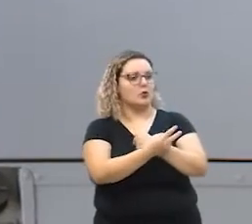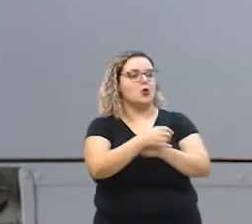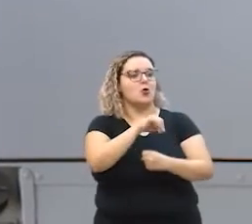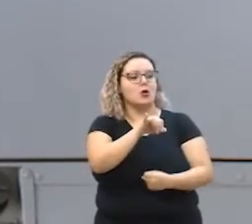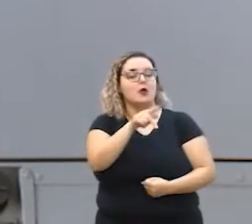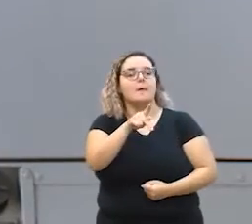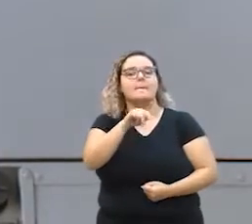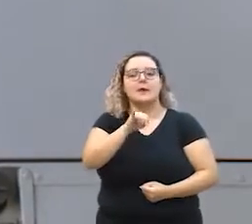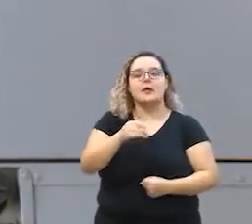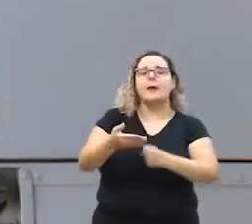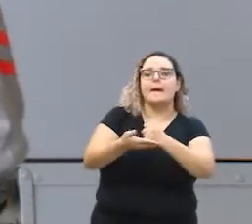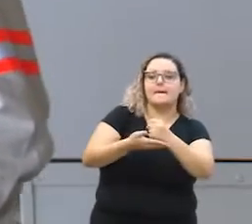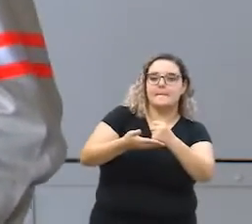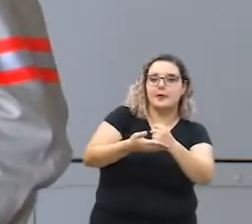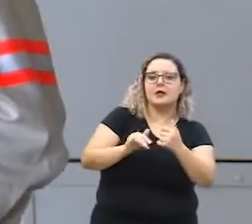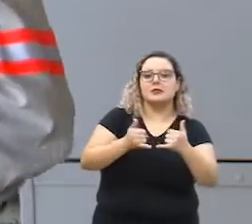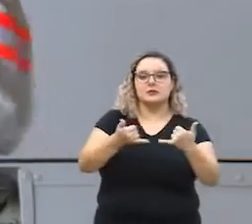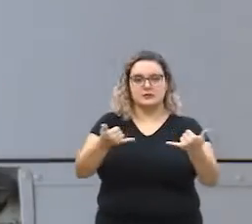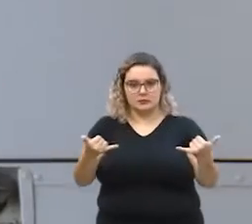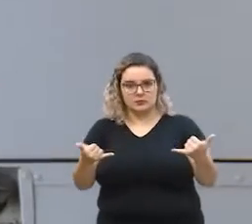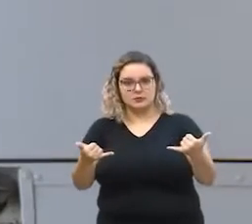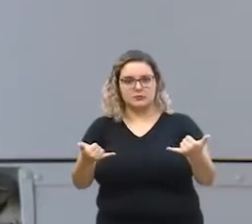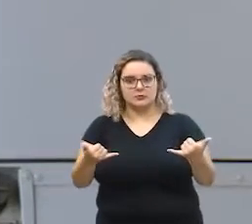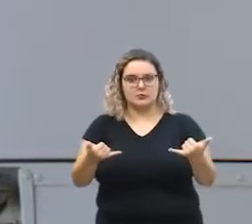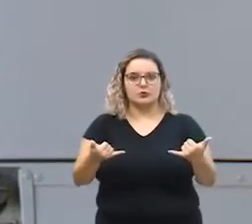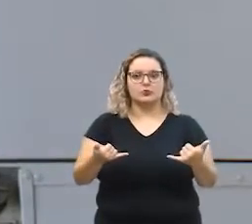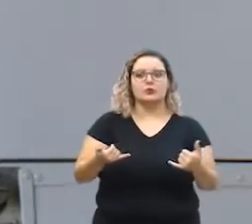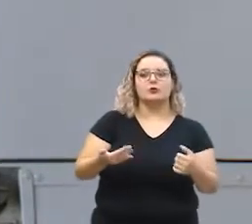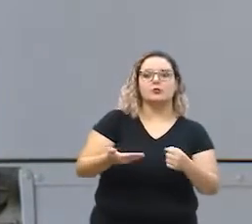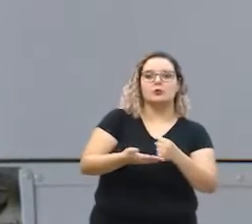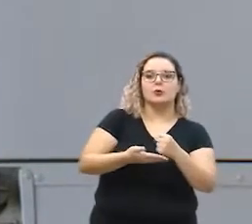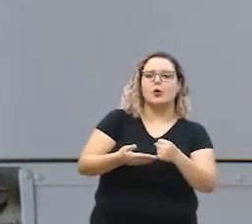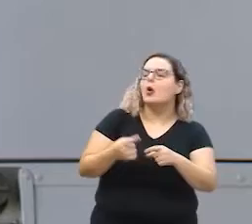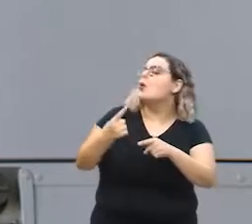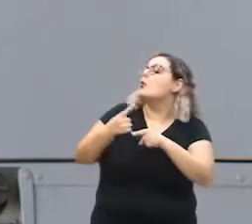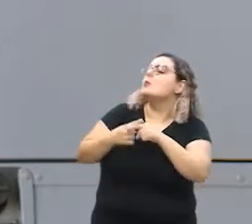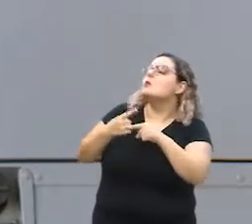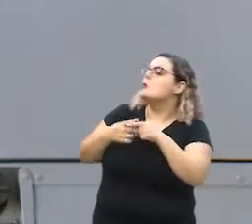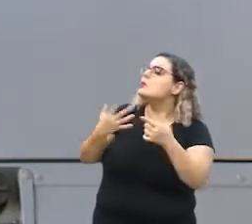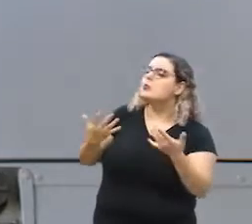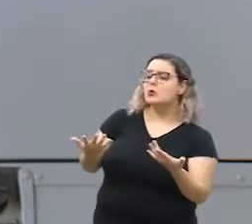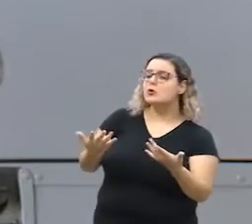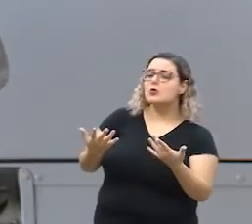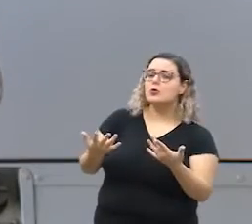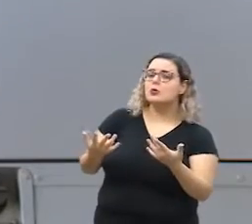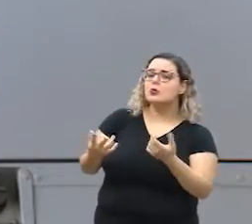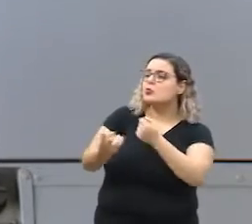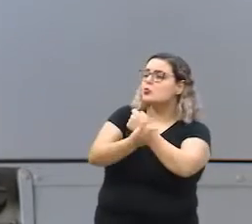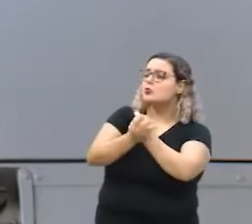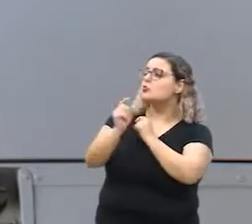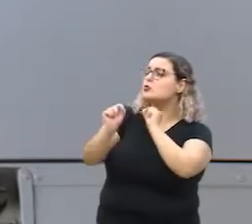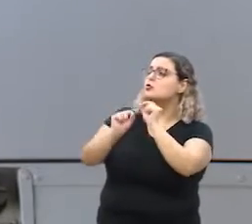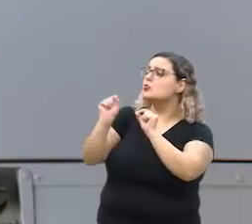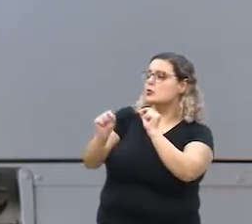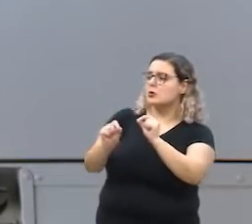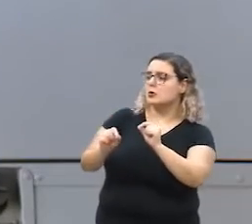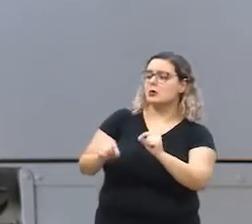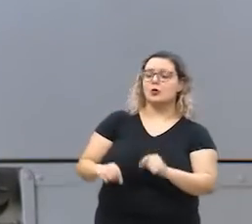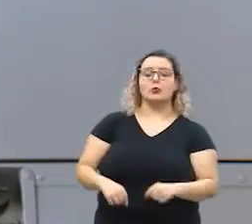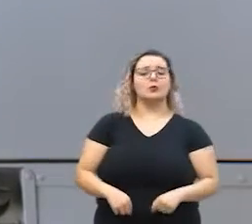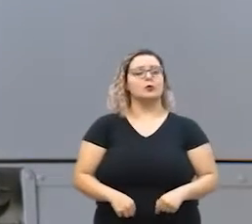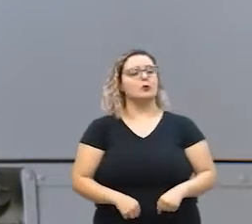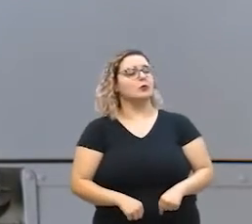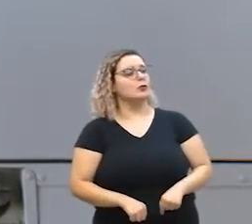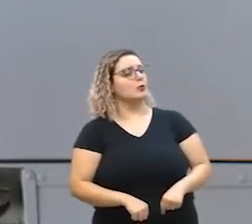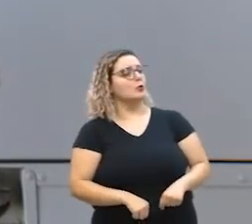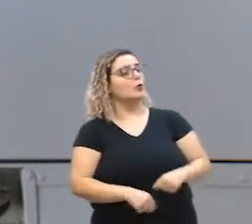IPI. Do IPI básico do eletricista, né? O IPI básico do eletricista. Por quê? O que esse óculos ele protege no quê? Para o pessoal entender. Ele